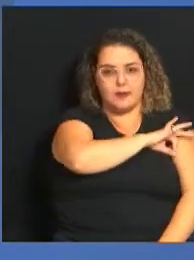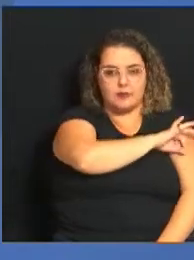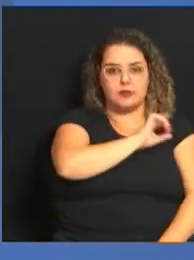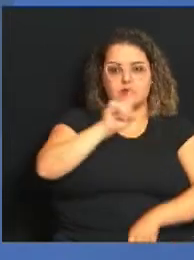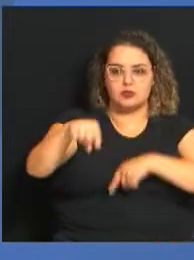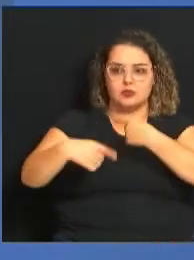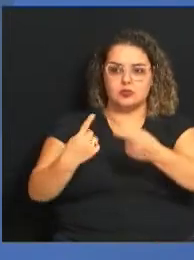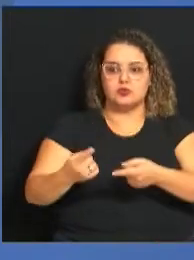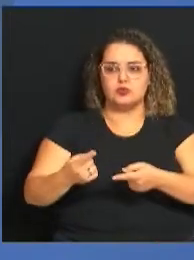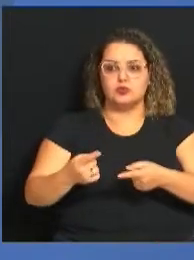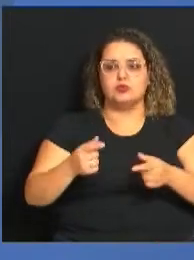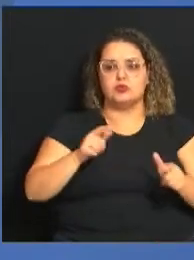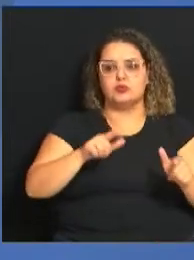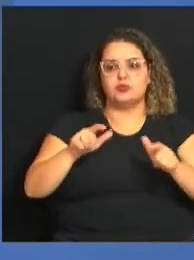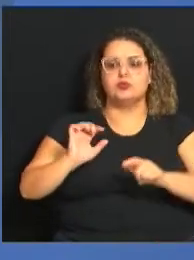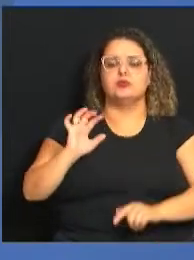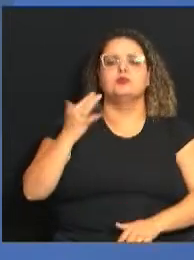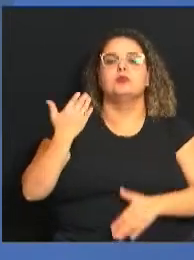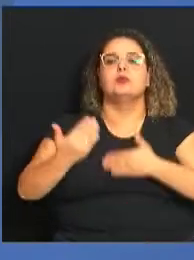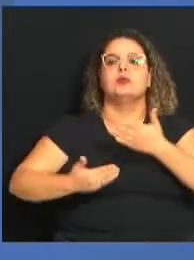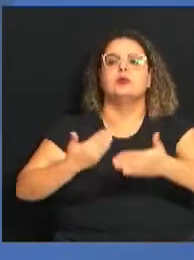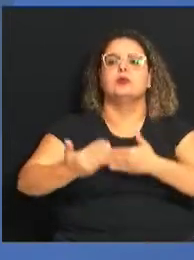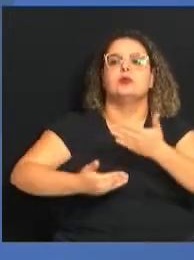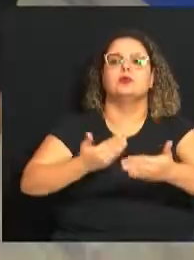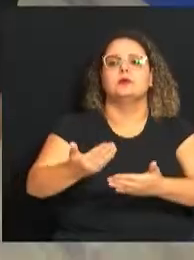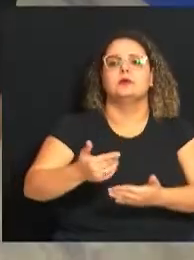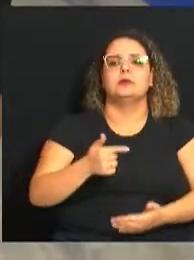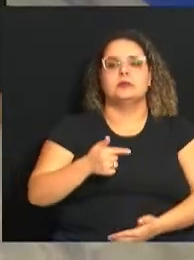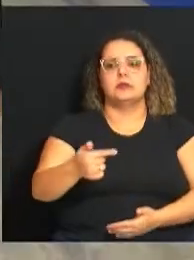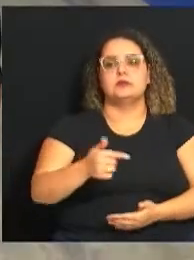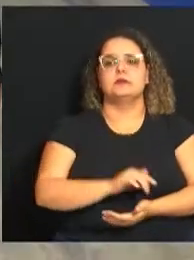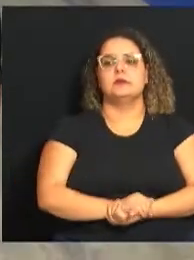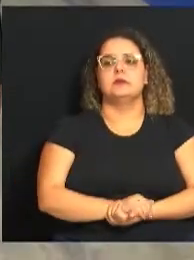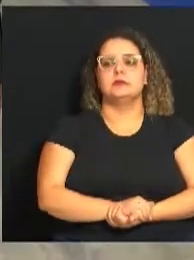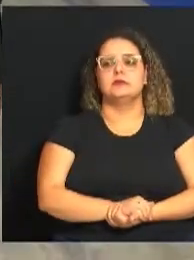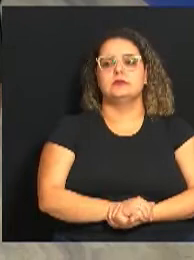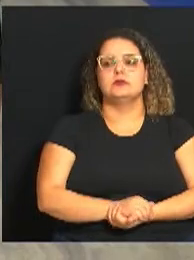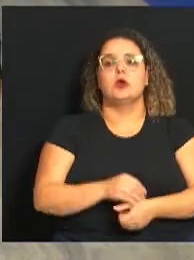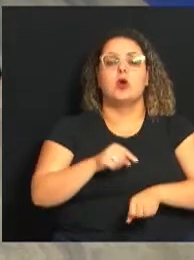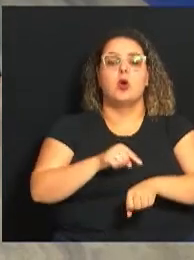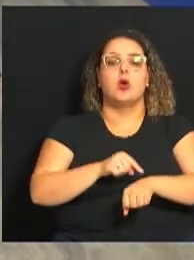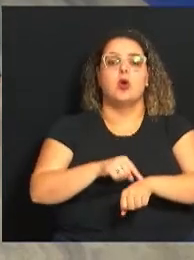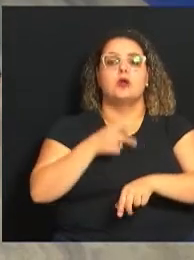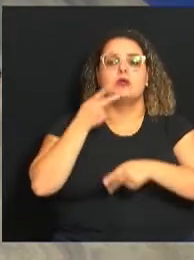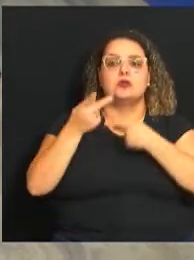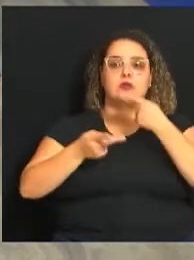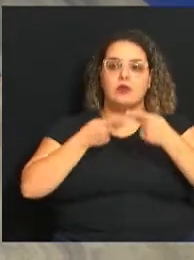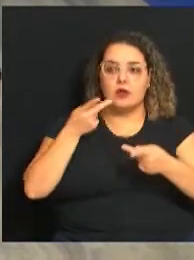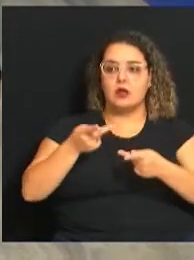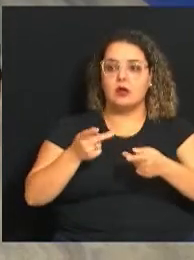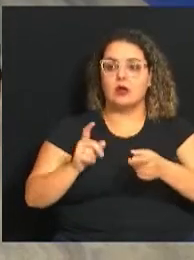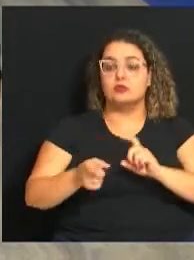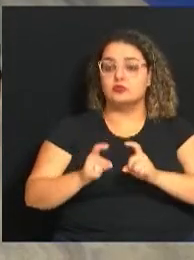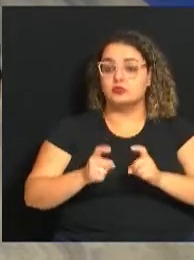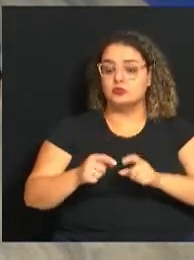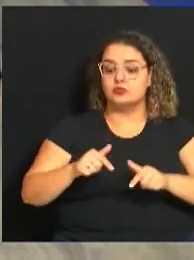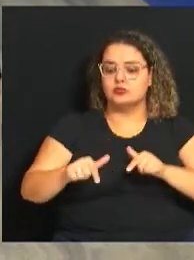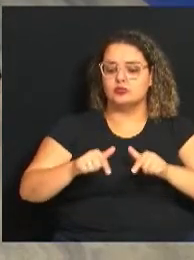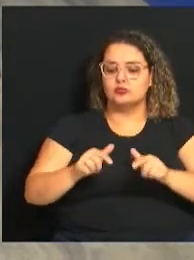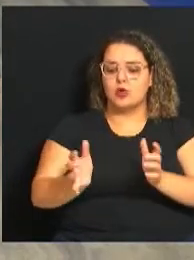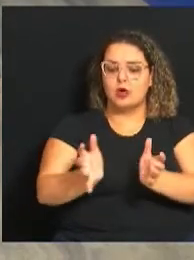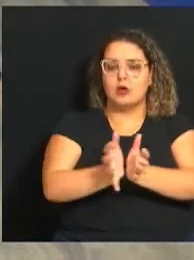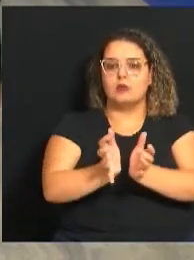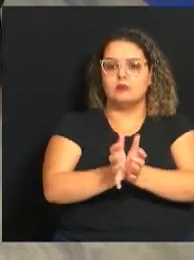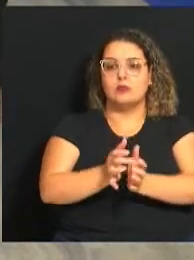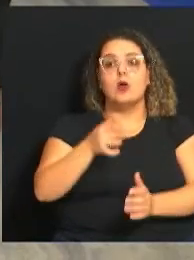audiências públicas que vão acontecer agora nas próximas semanas. Hora de falar sobre o trabalho das comissões, até porque ontem a